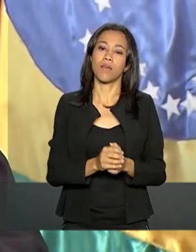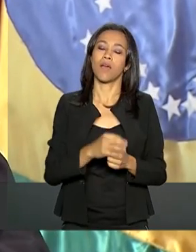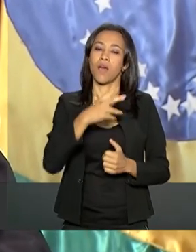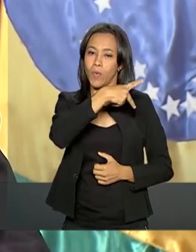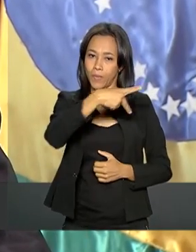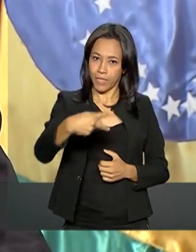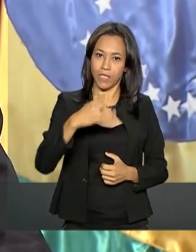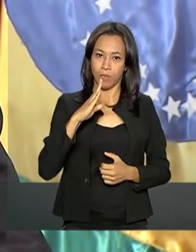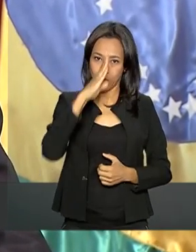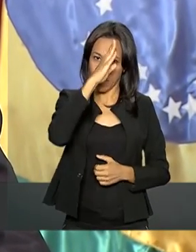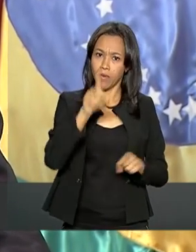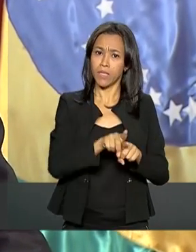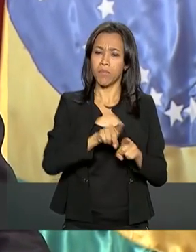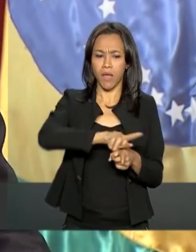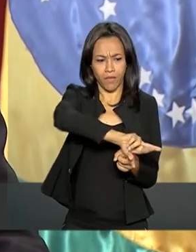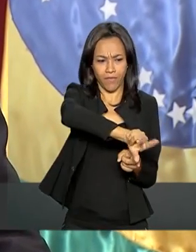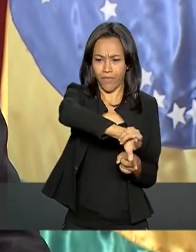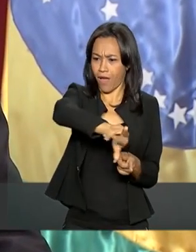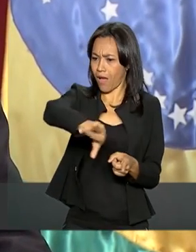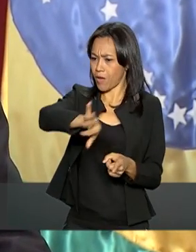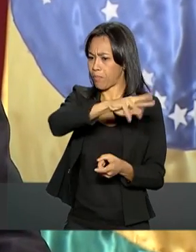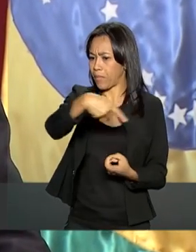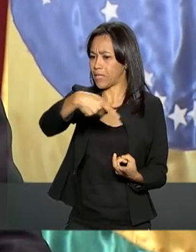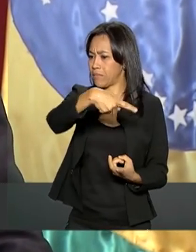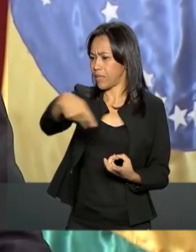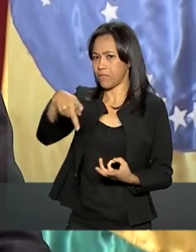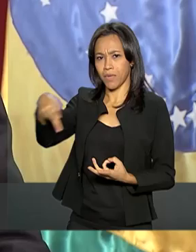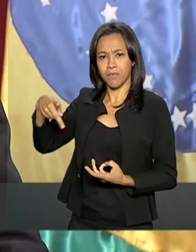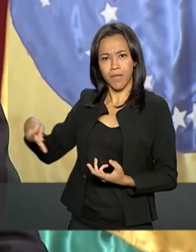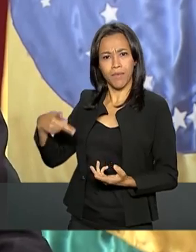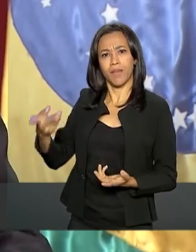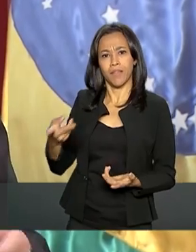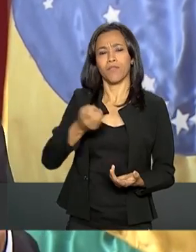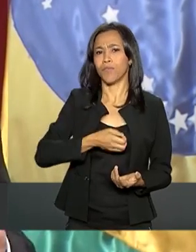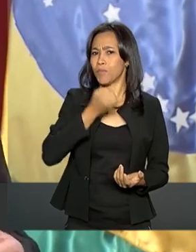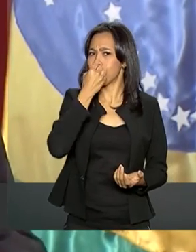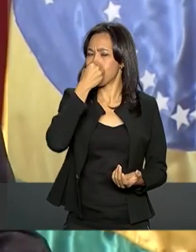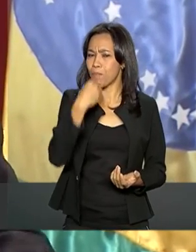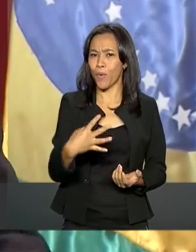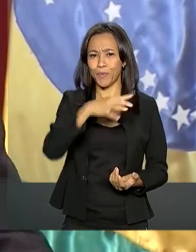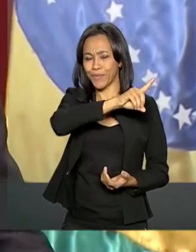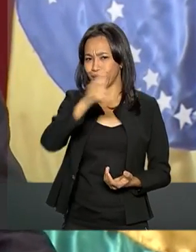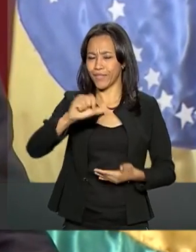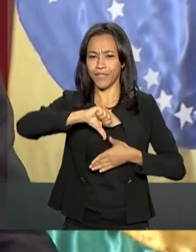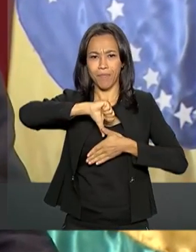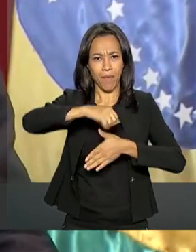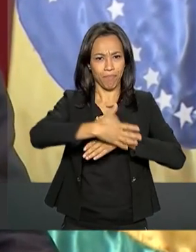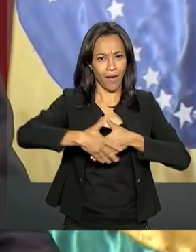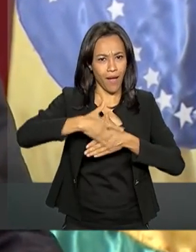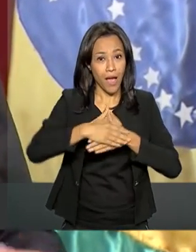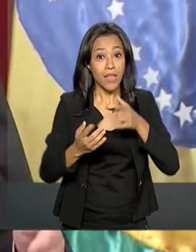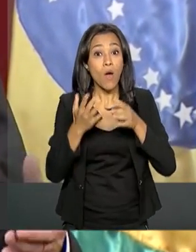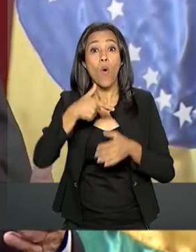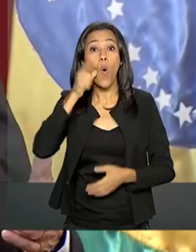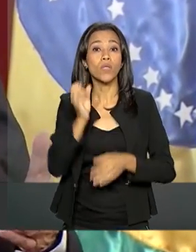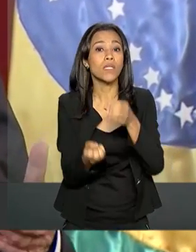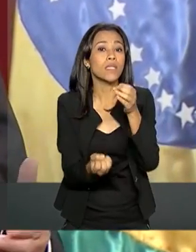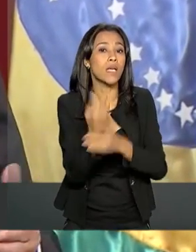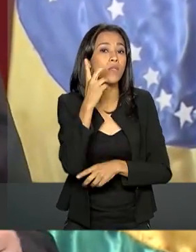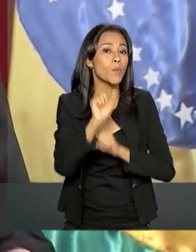e a todos os presidentes, porque ontem foi um muito bom dia para a América do Sul. Ontem nasceu a